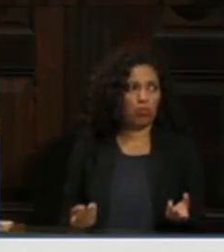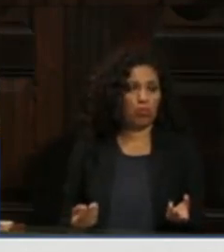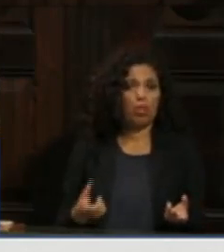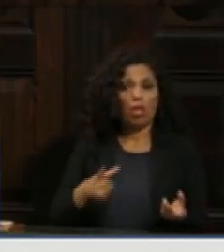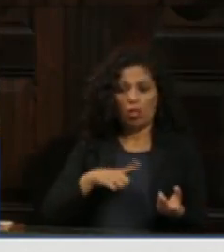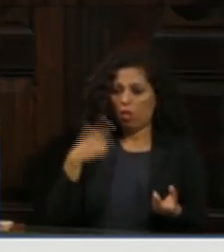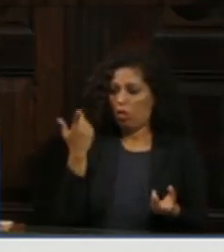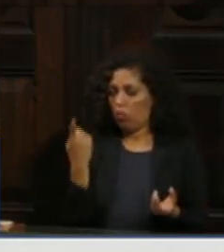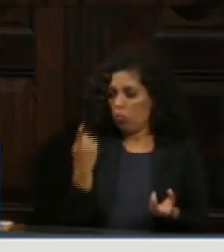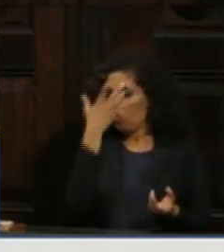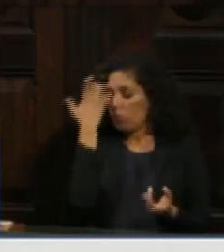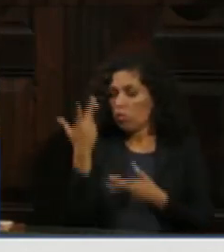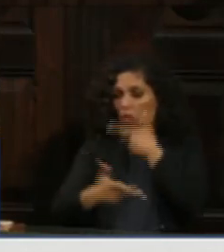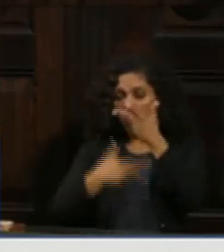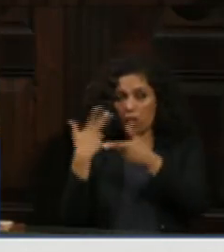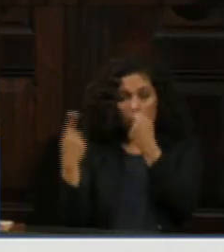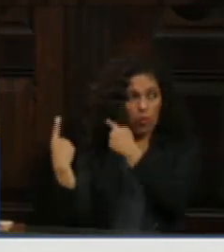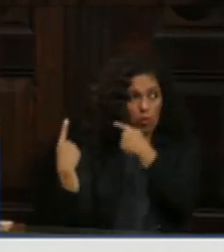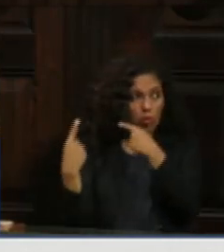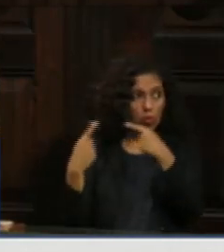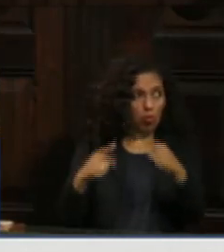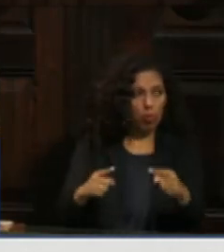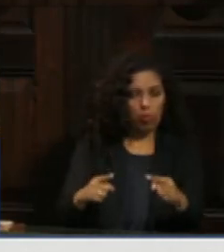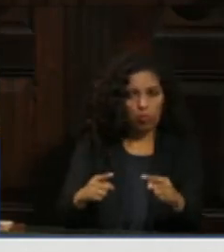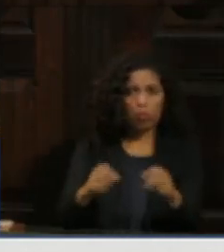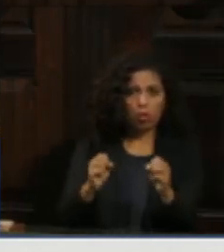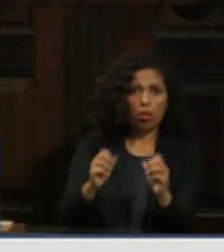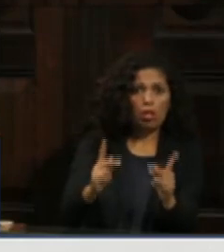Agora, suspender e prender,